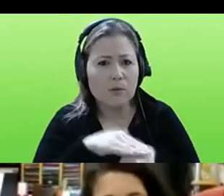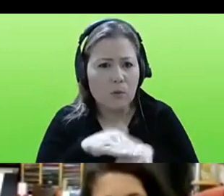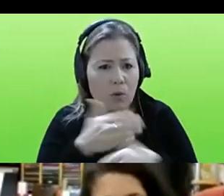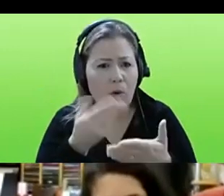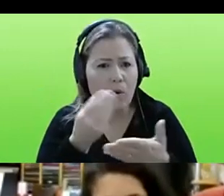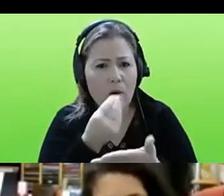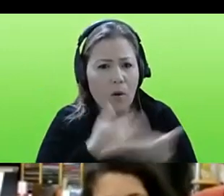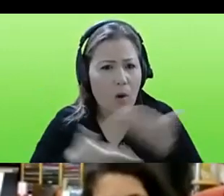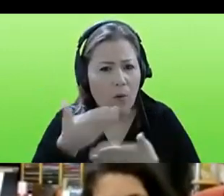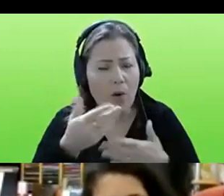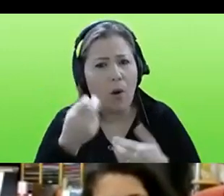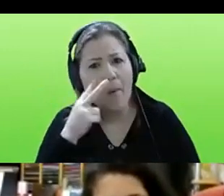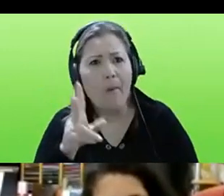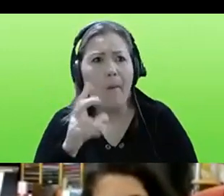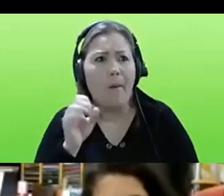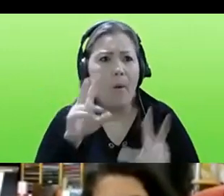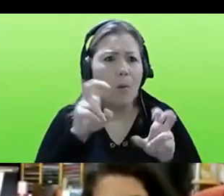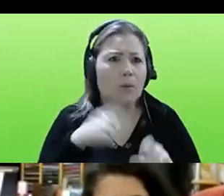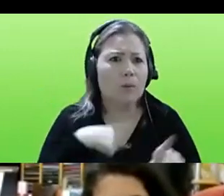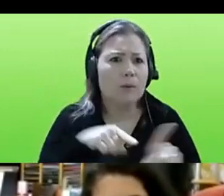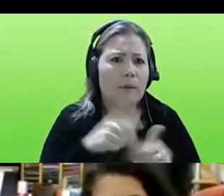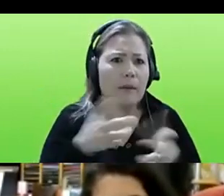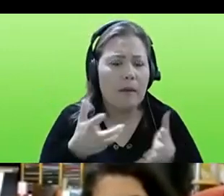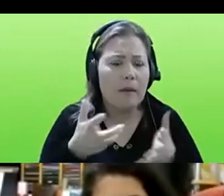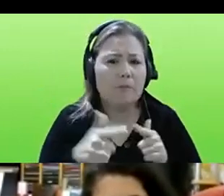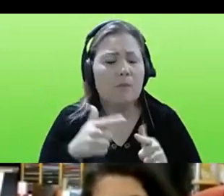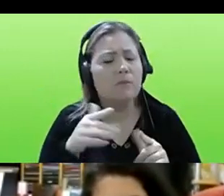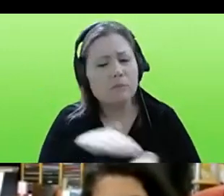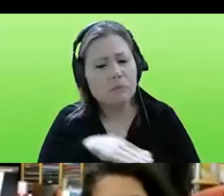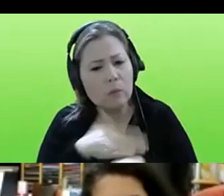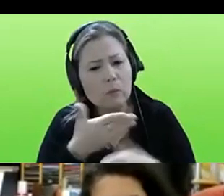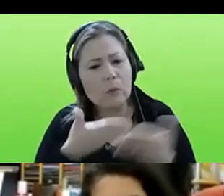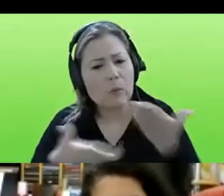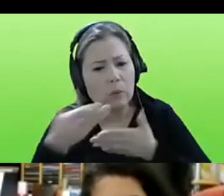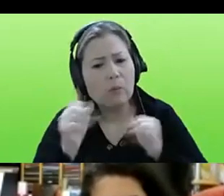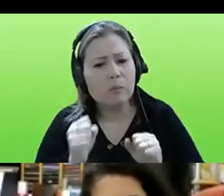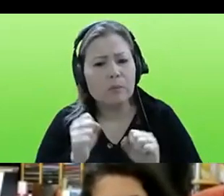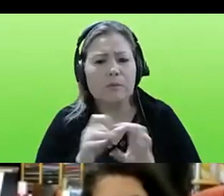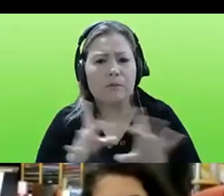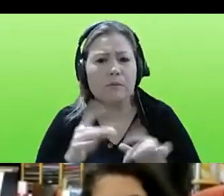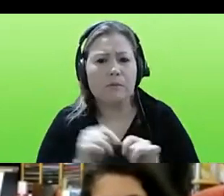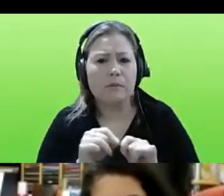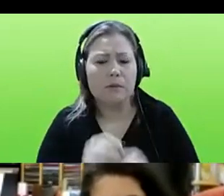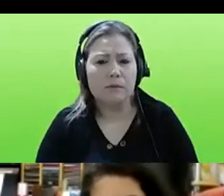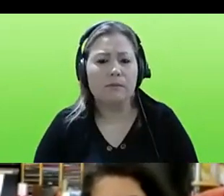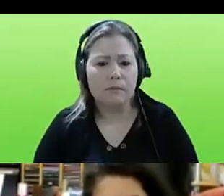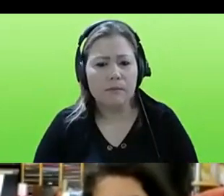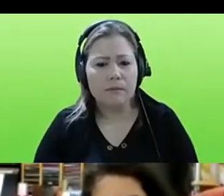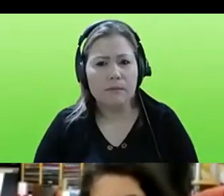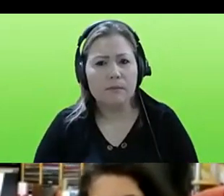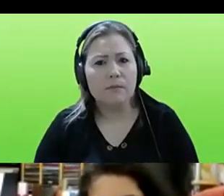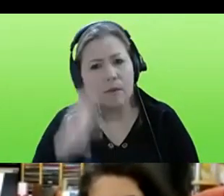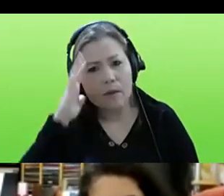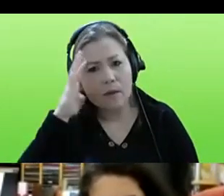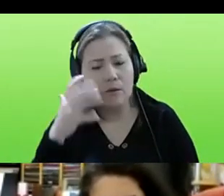Ou dizer, ah, esse tema aqui eu também queria. Não, vamos, podemos chegar a, não é, a resolver isso, sem